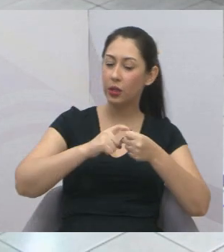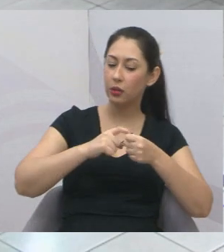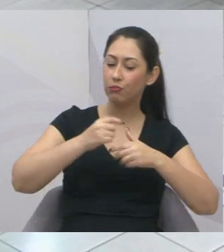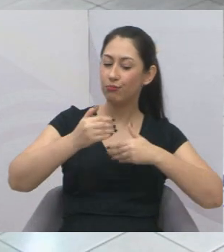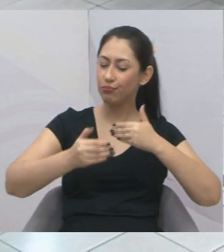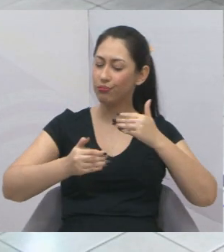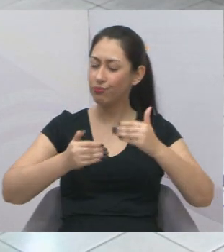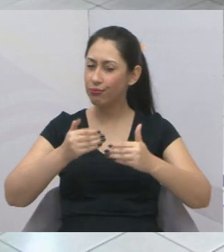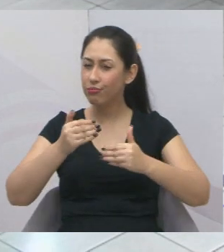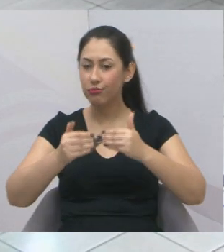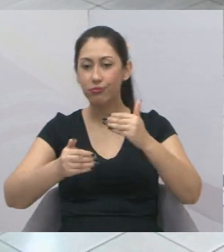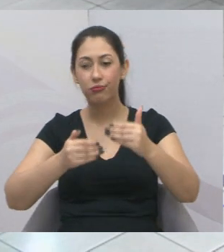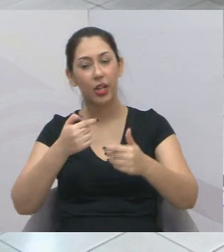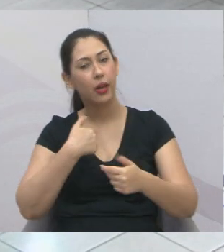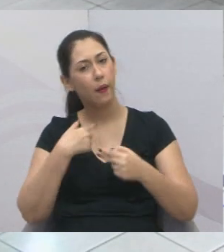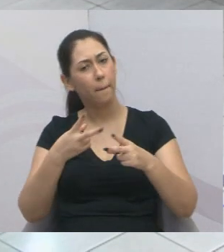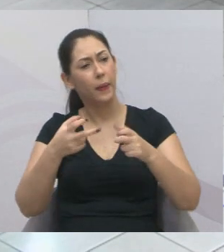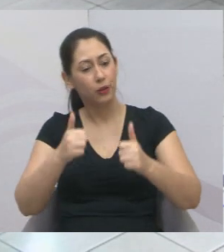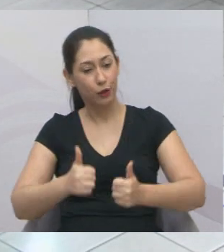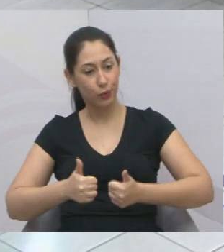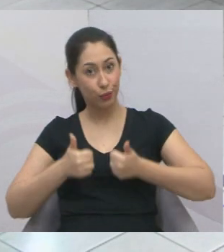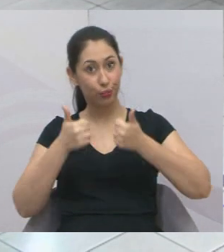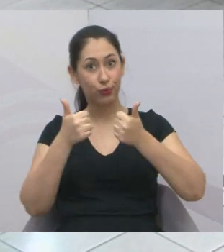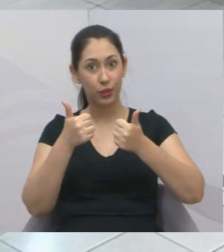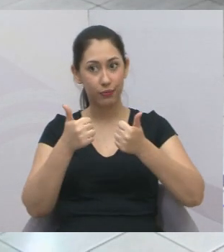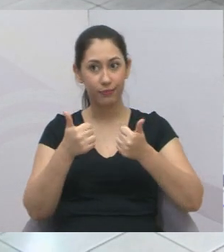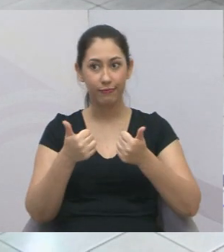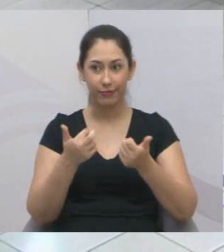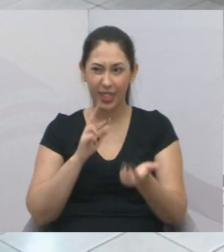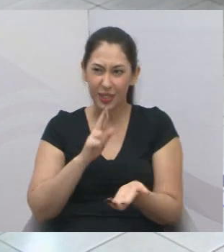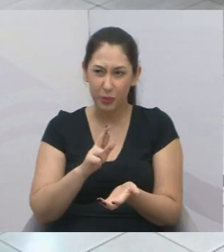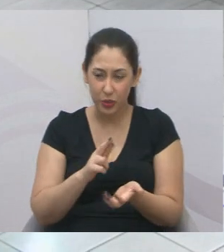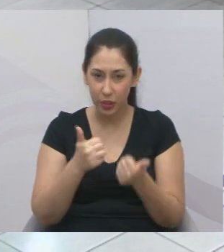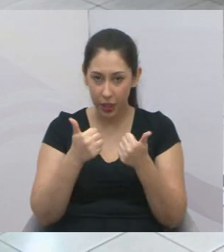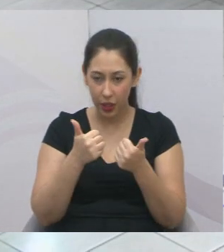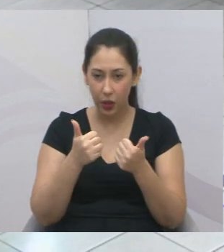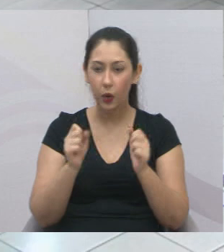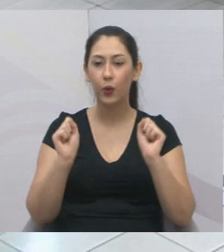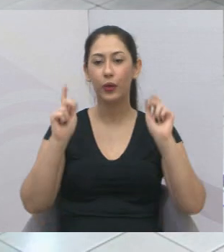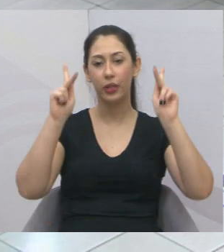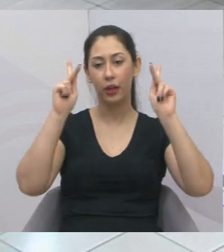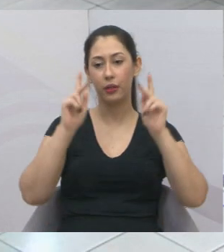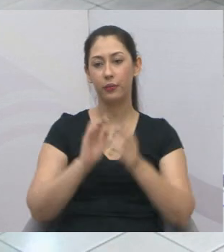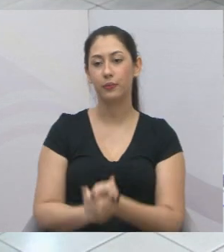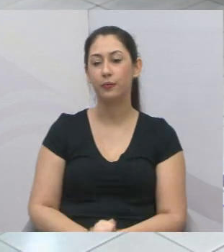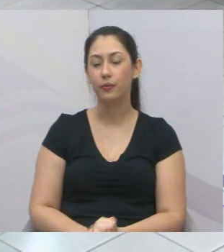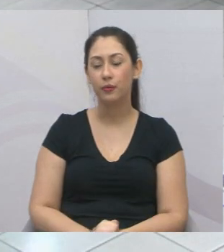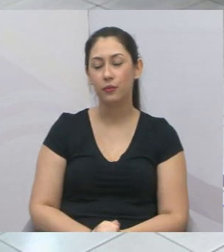está retornando. Então, eu vejo como positivo nesse cenário. Não sei se respondi a sua pergunta. Ok.